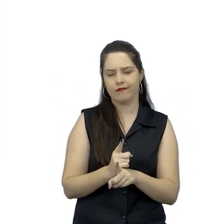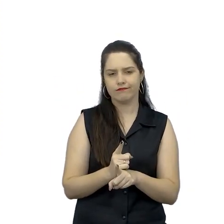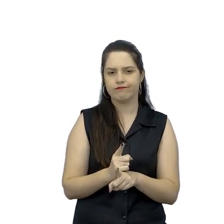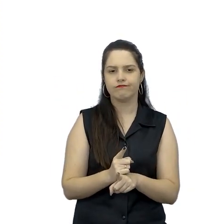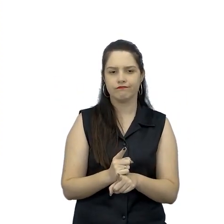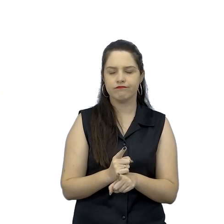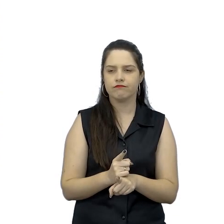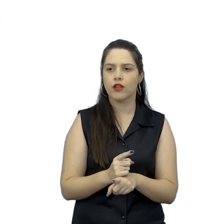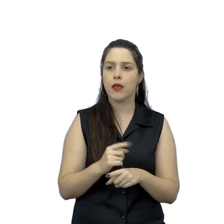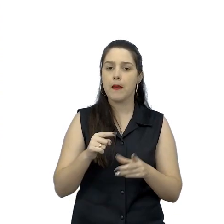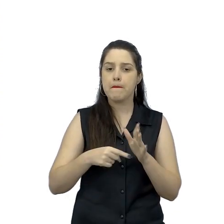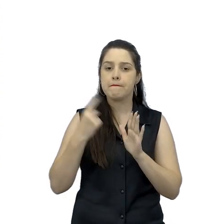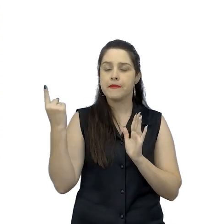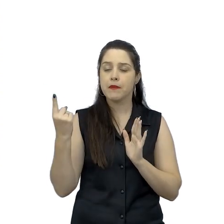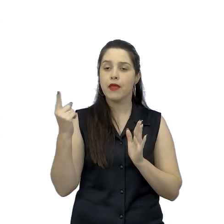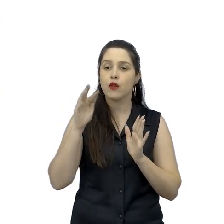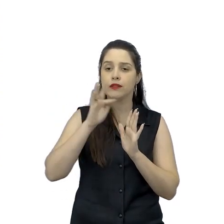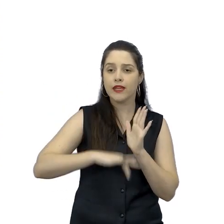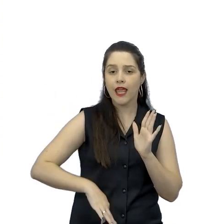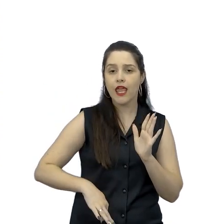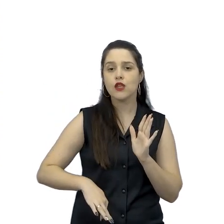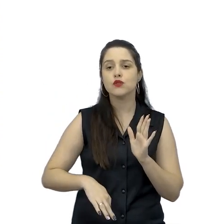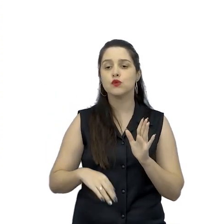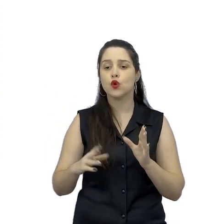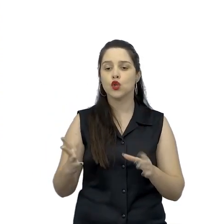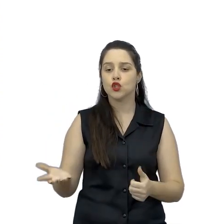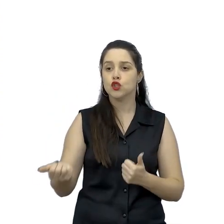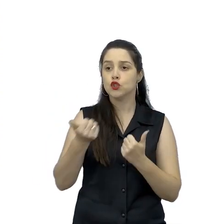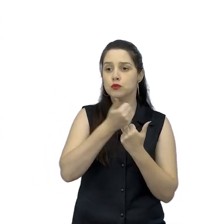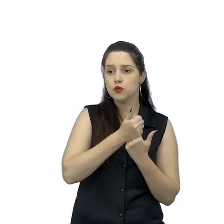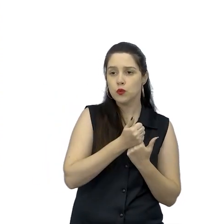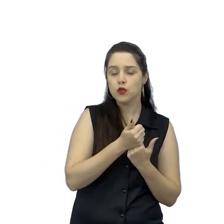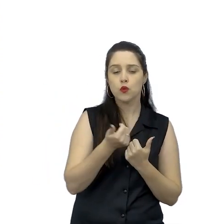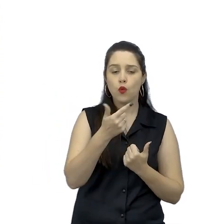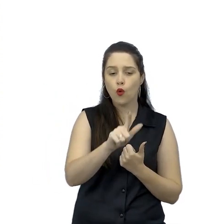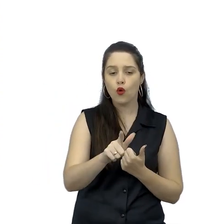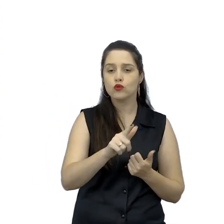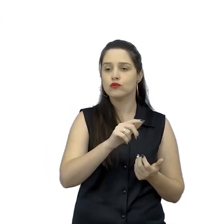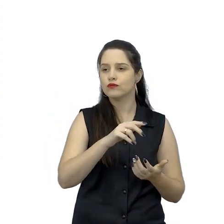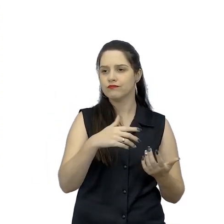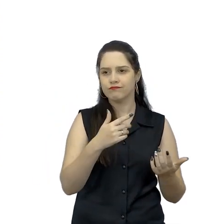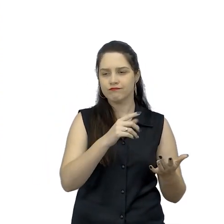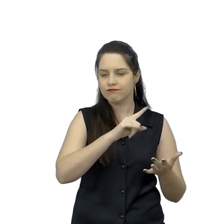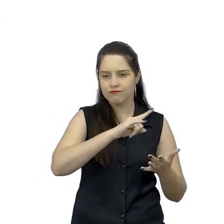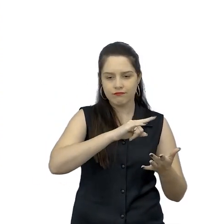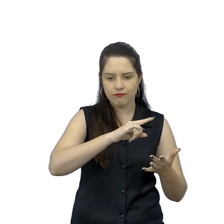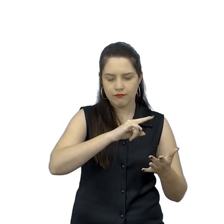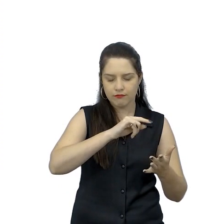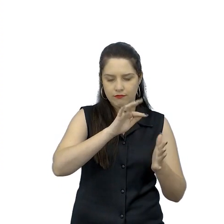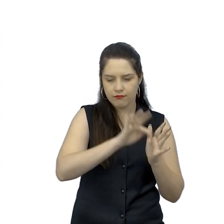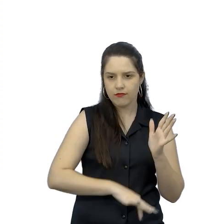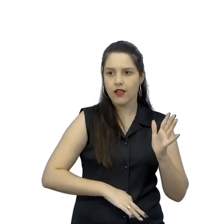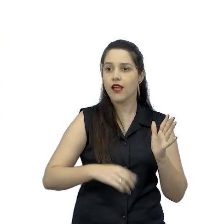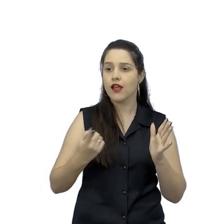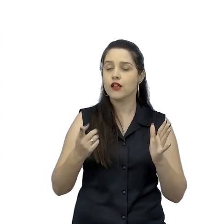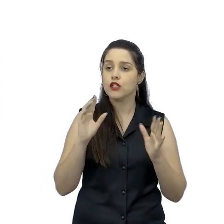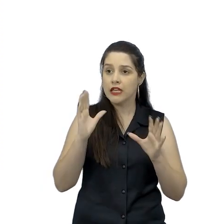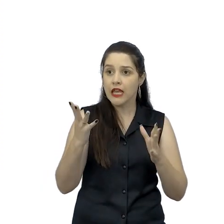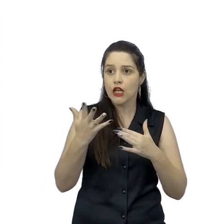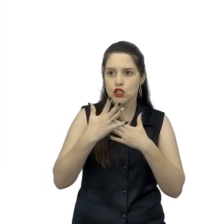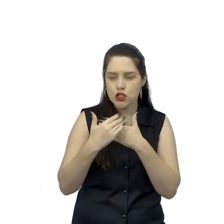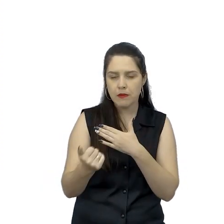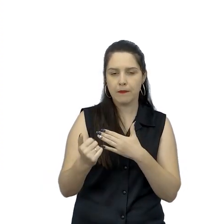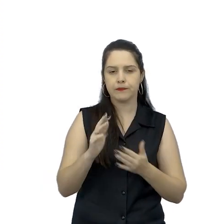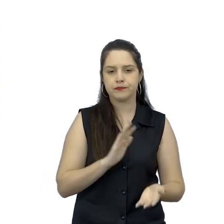primeiro parágrafo do texto, ou no subtítulo, ou no olho da notícia também, como queiram chamar,